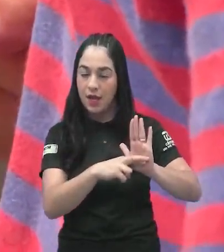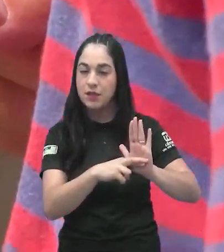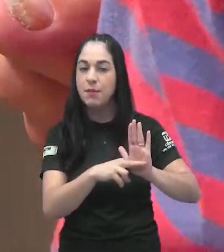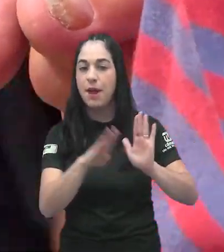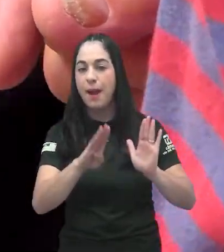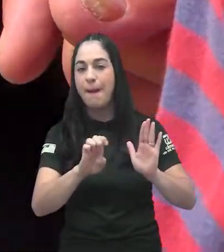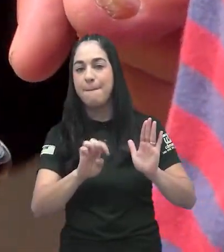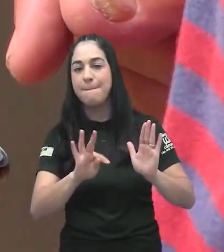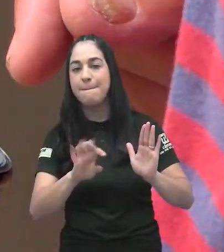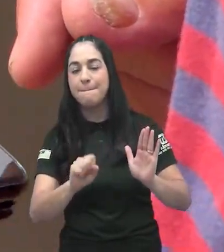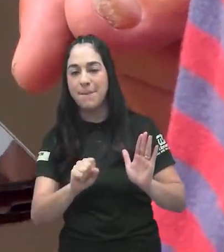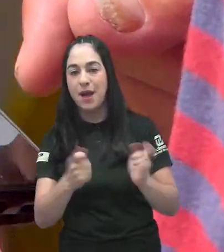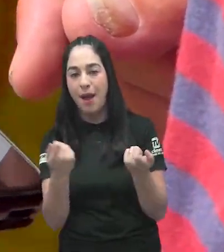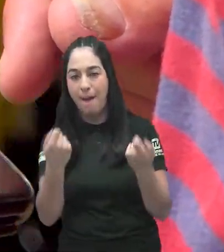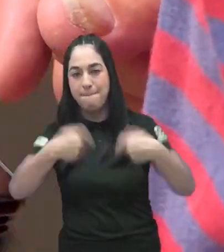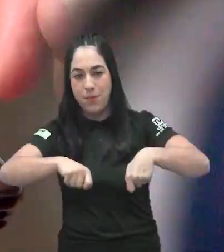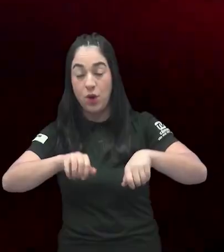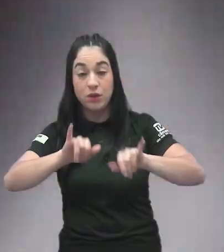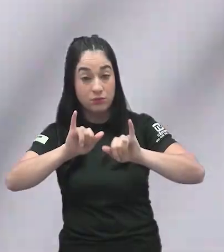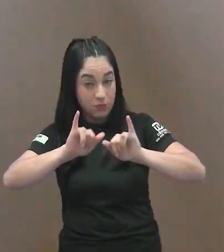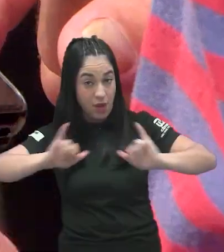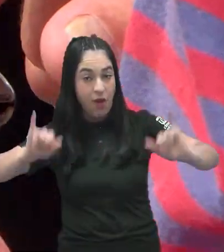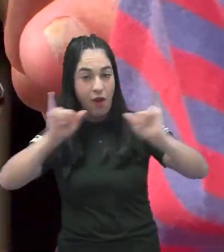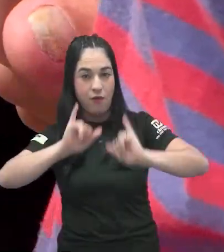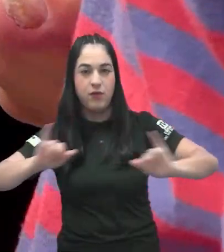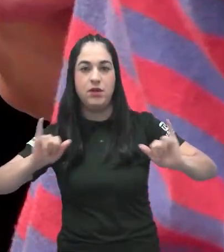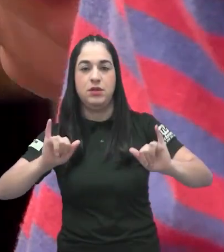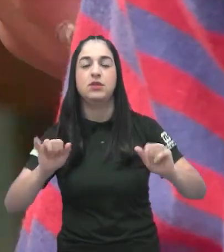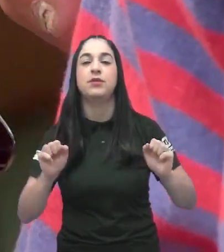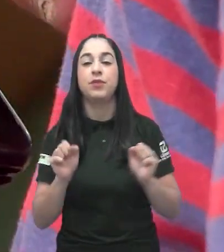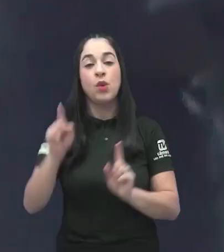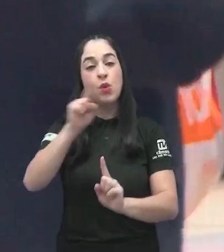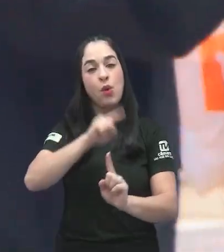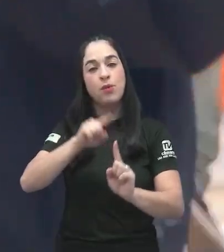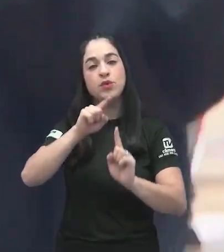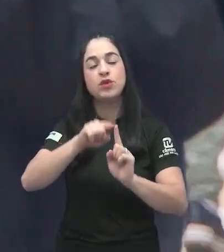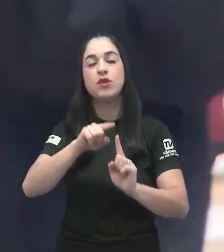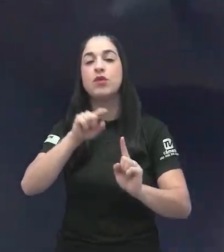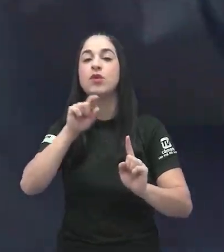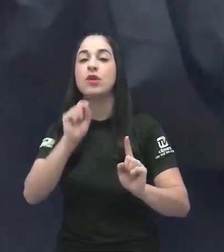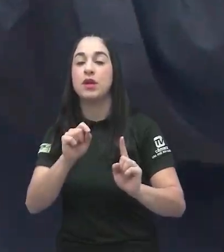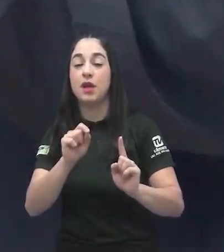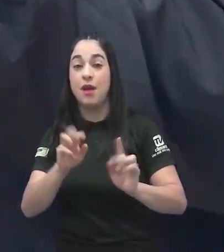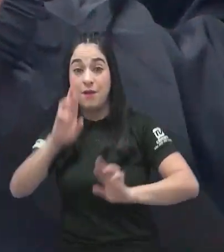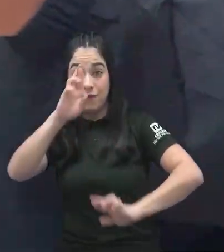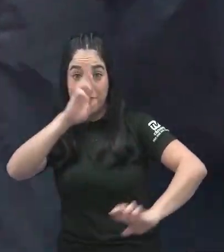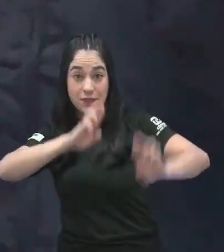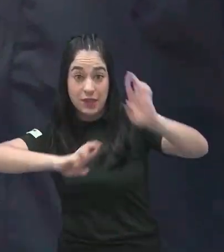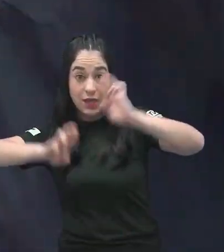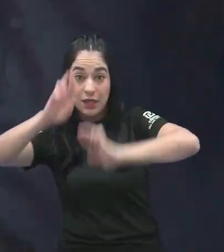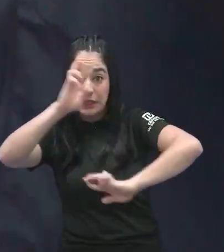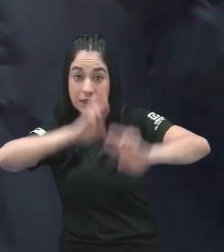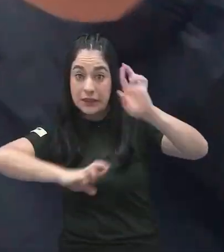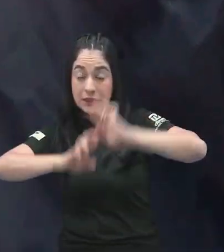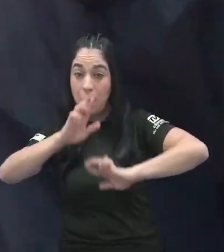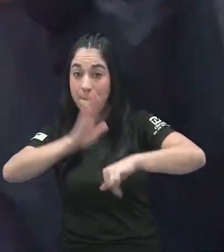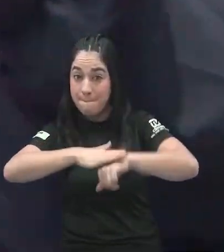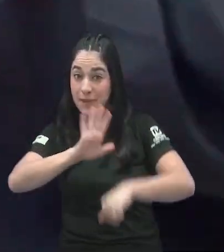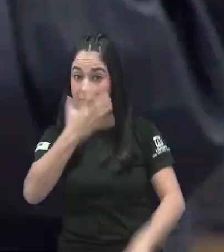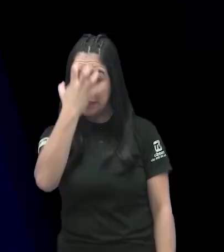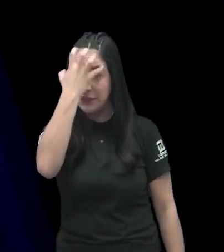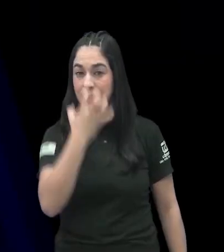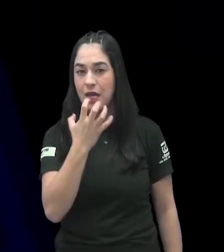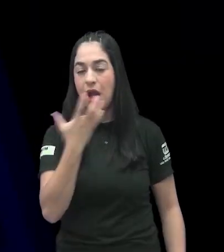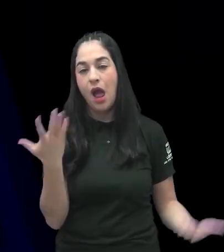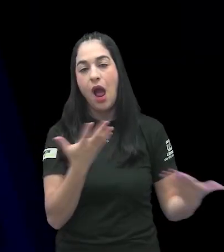novas regras para as publicidades das casas de apostas. A ideia é que as medidas endureçam ainda mais a